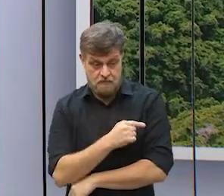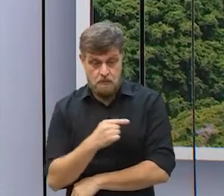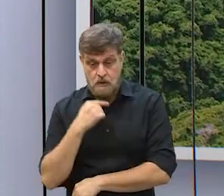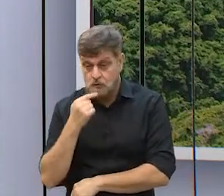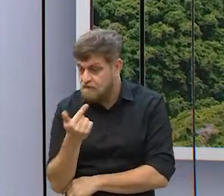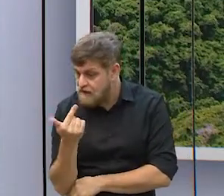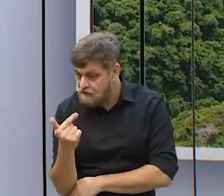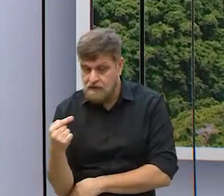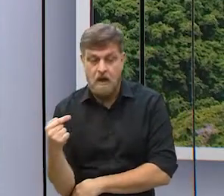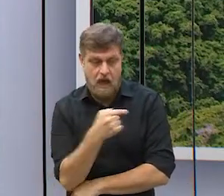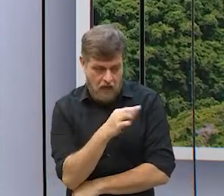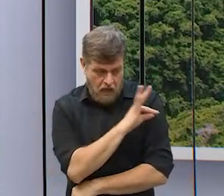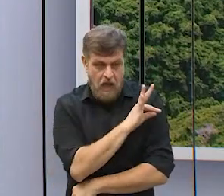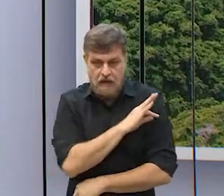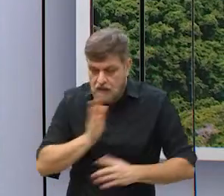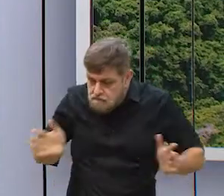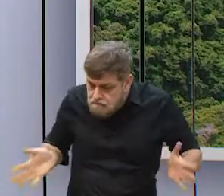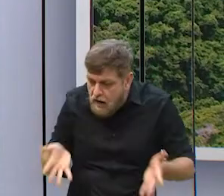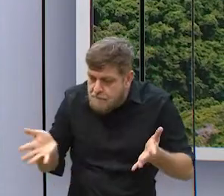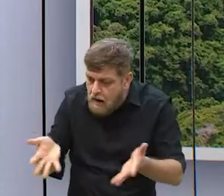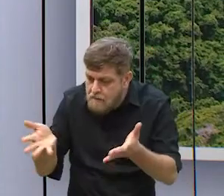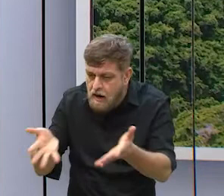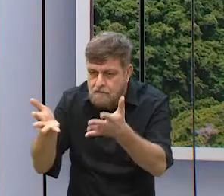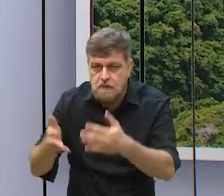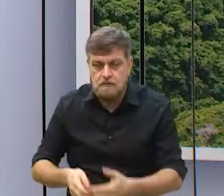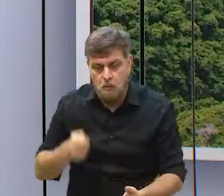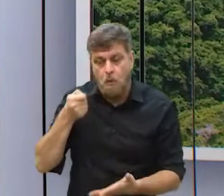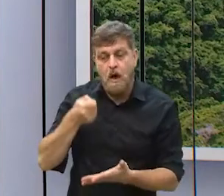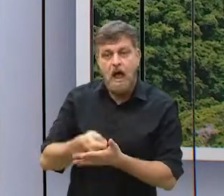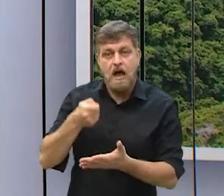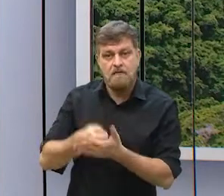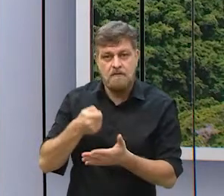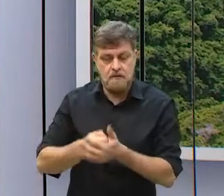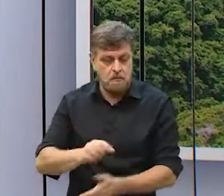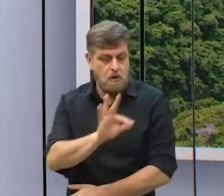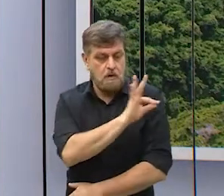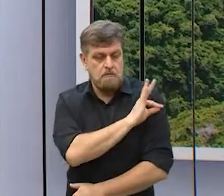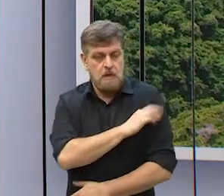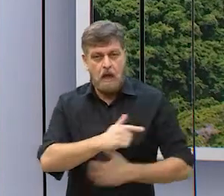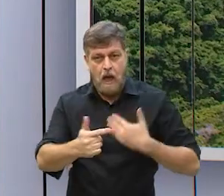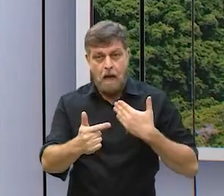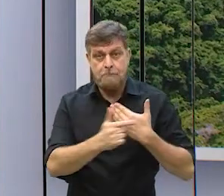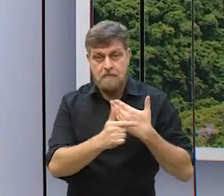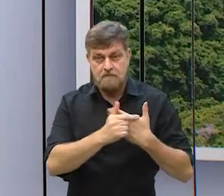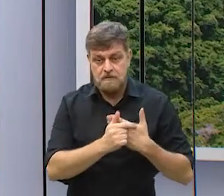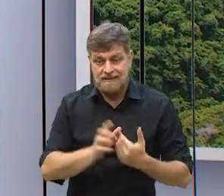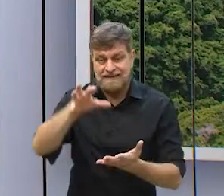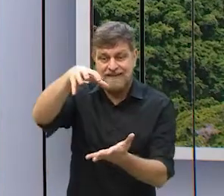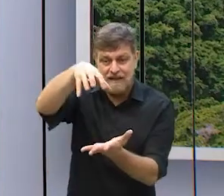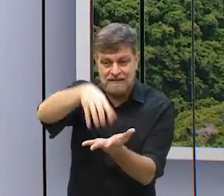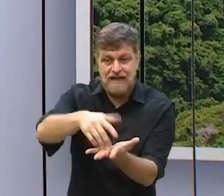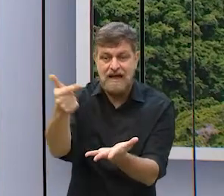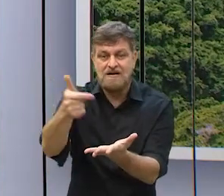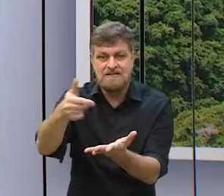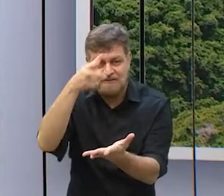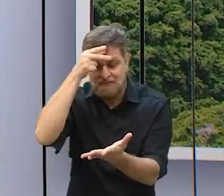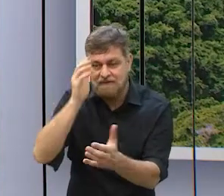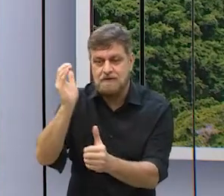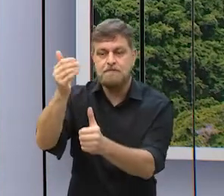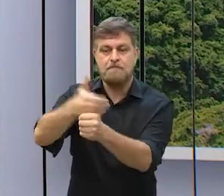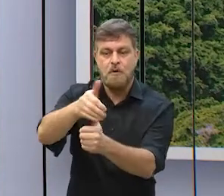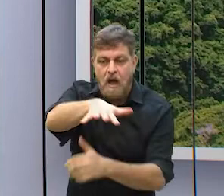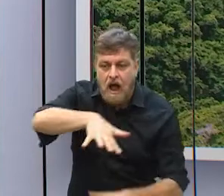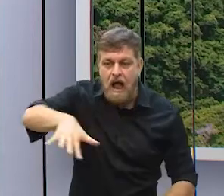um indutor para isso. Por isso, reafirmo o papel importante que tem a subprefeitura naquela região. Então,